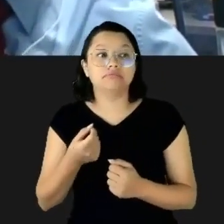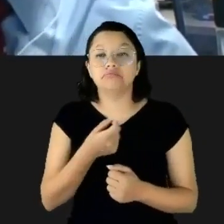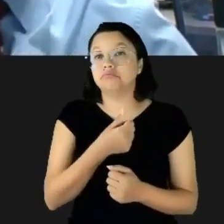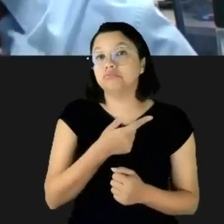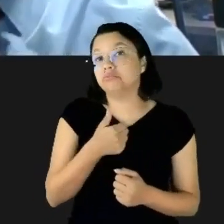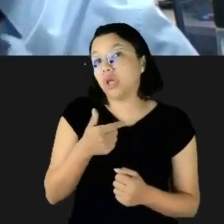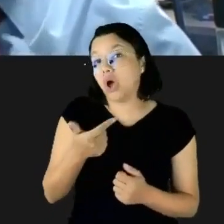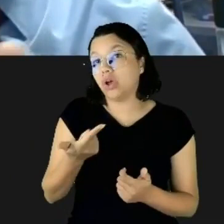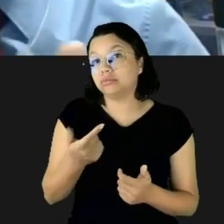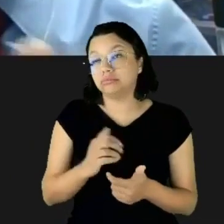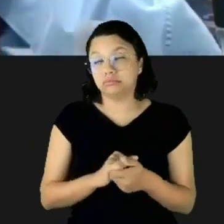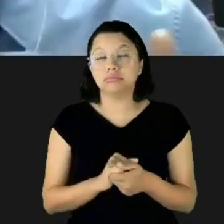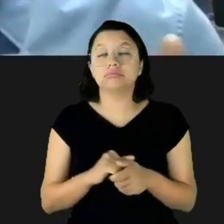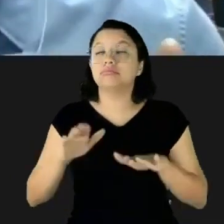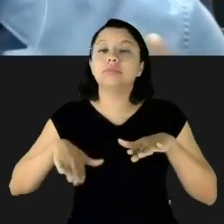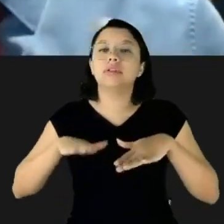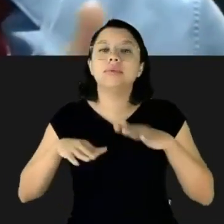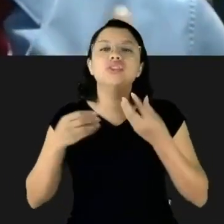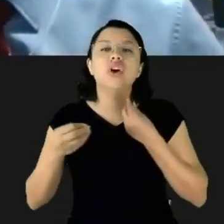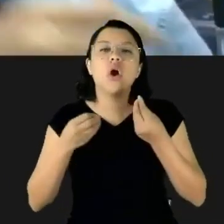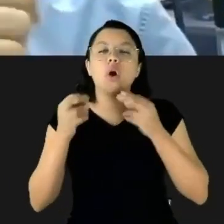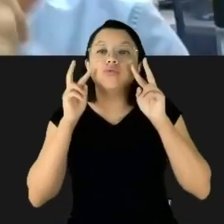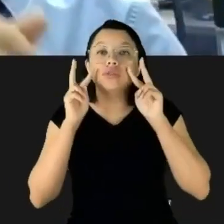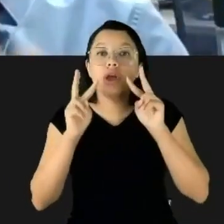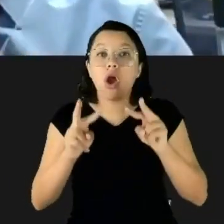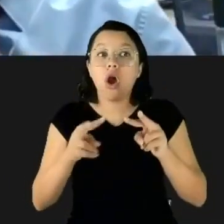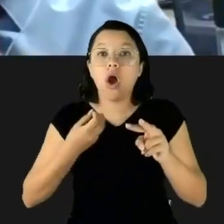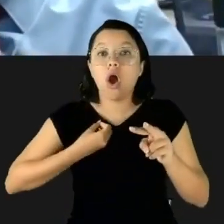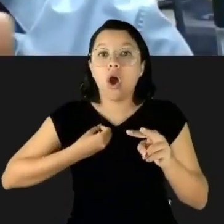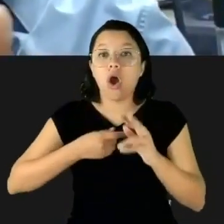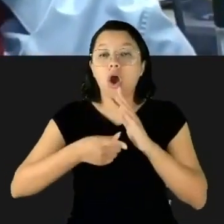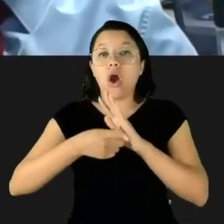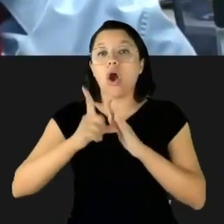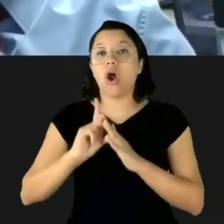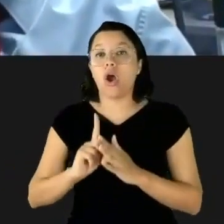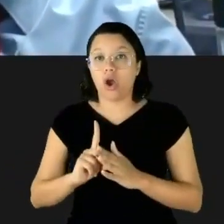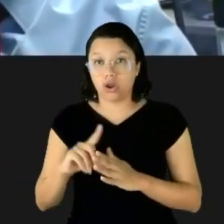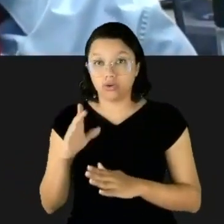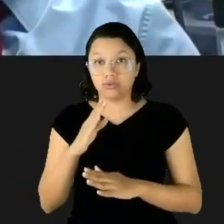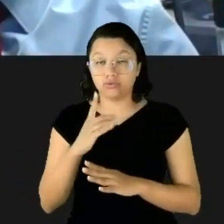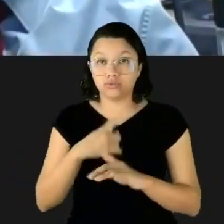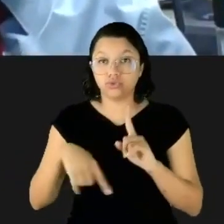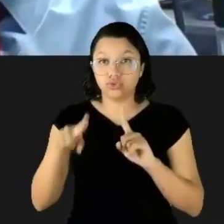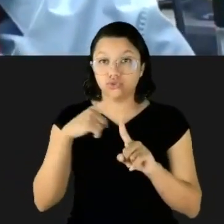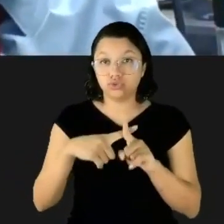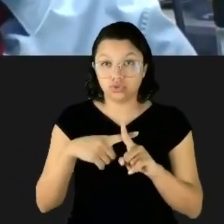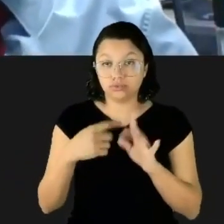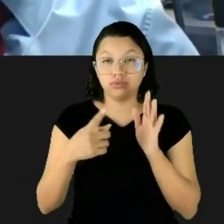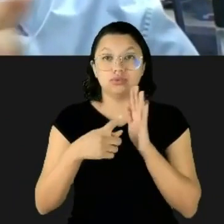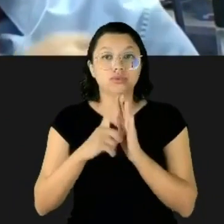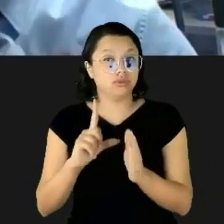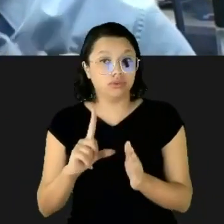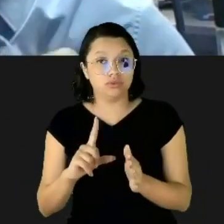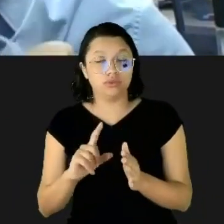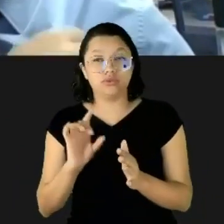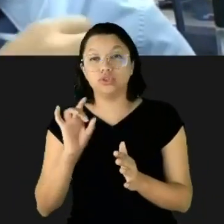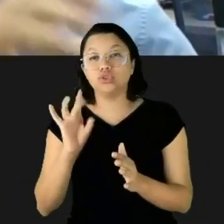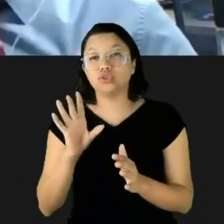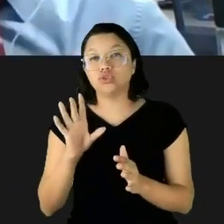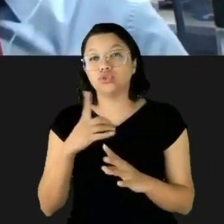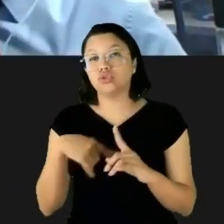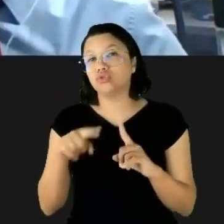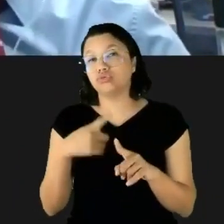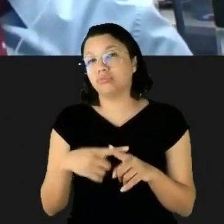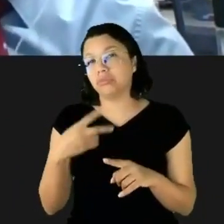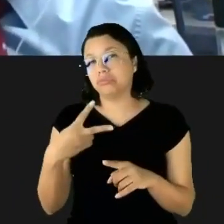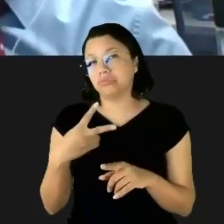E dependendo de como você olha os números anteriores, se você soma os números anteriores, se você só soma os dois para